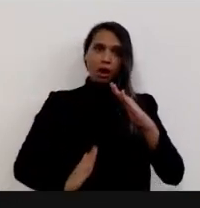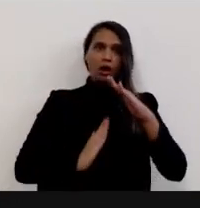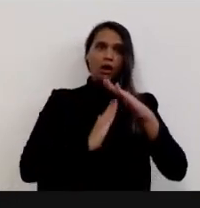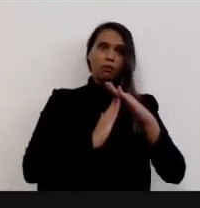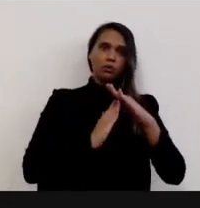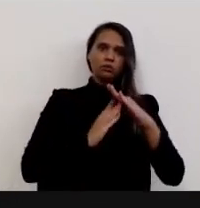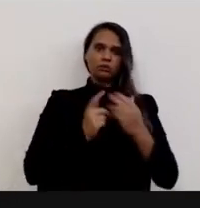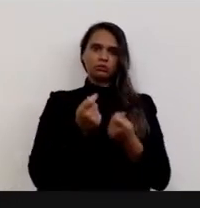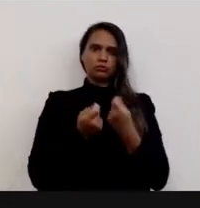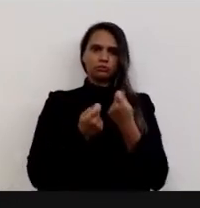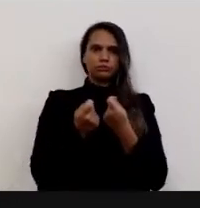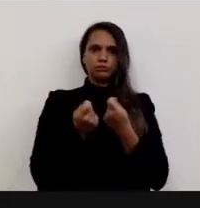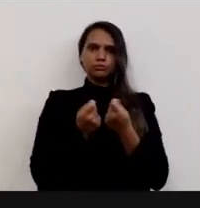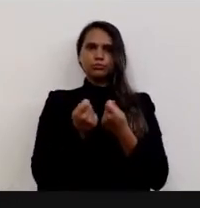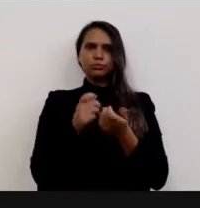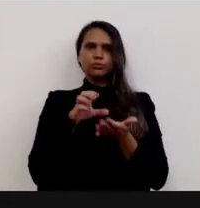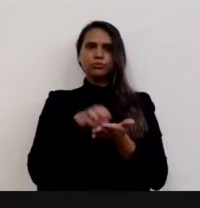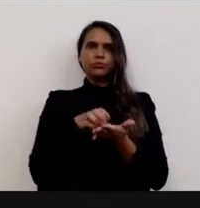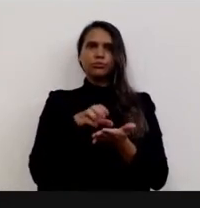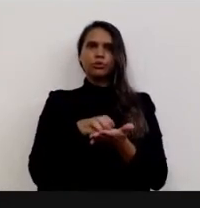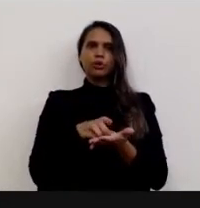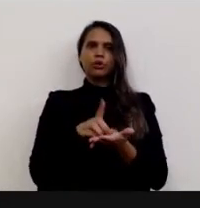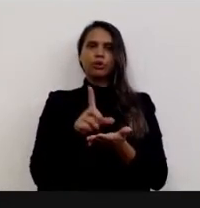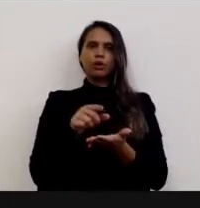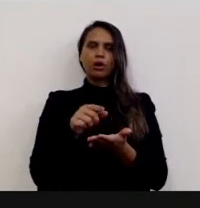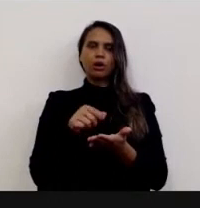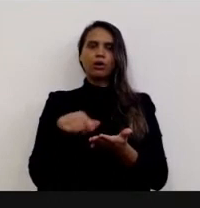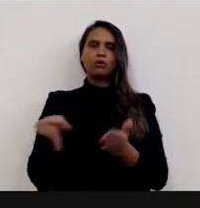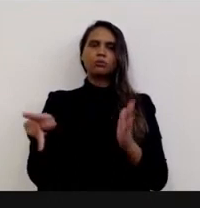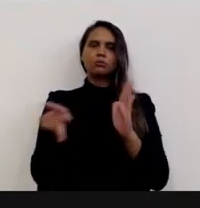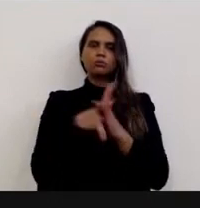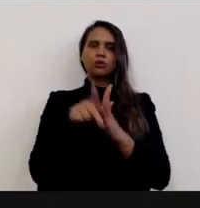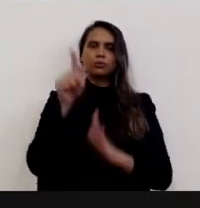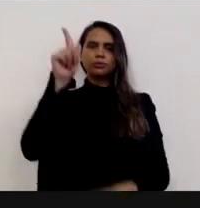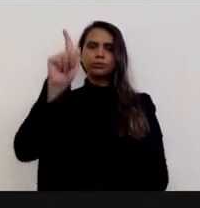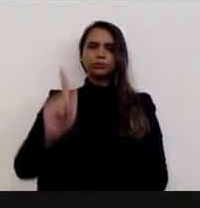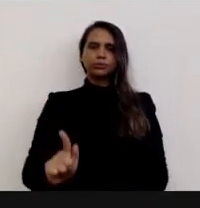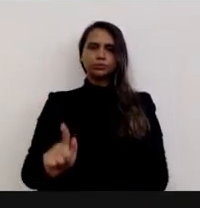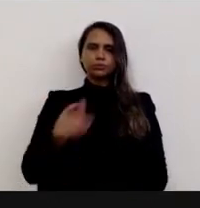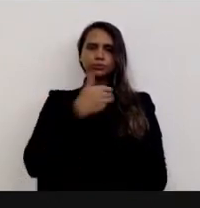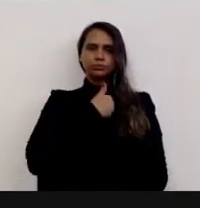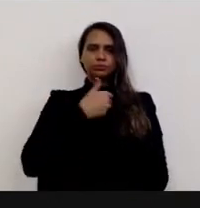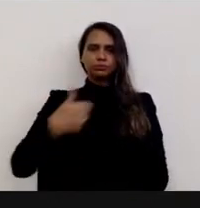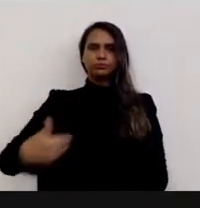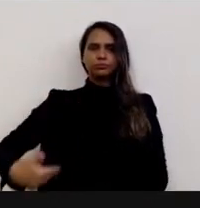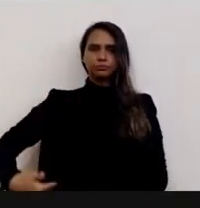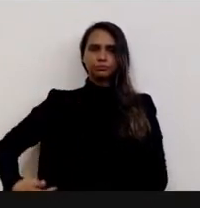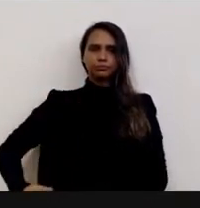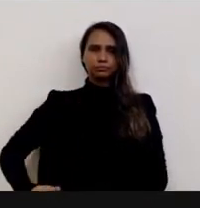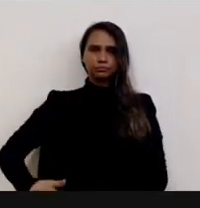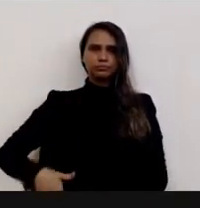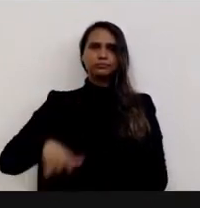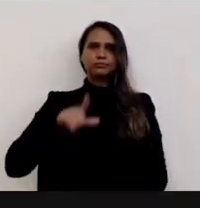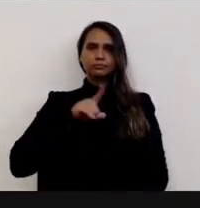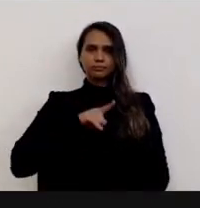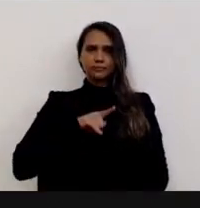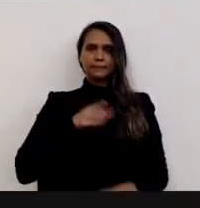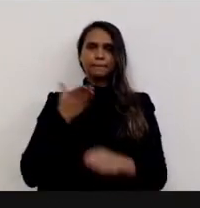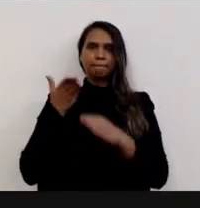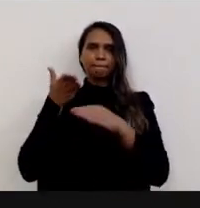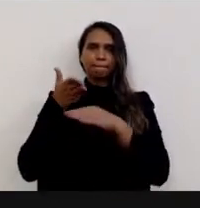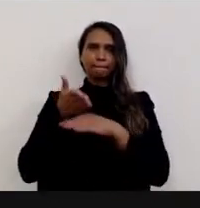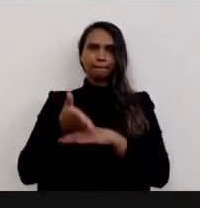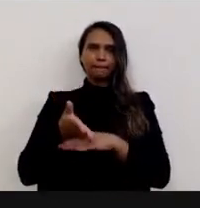órgãos de controle, os próprios gestores públicos, eles não têm acesso a esses mesmos dados e